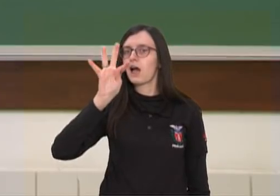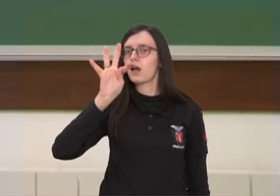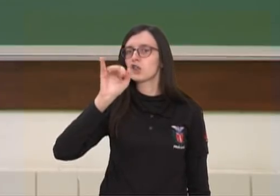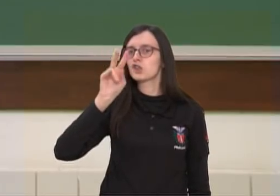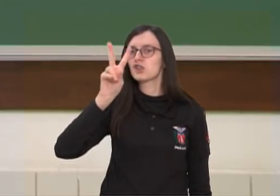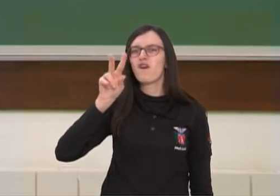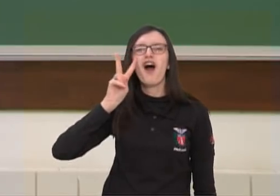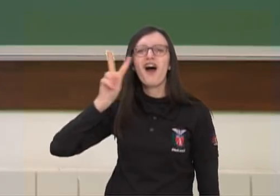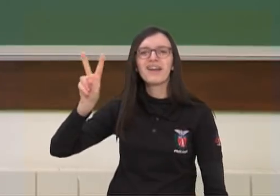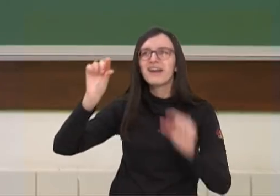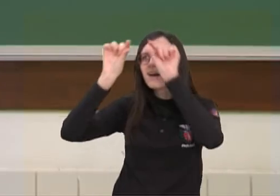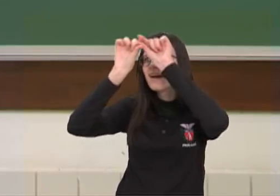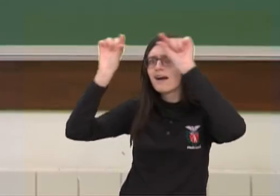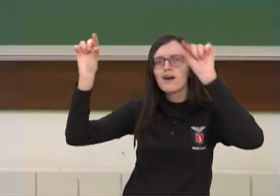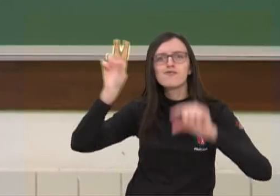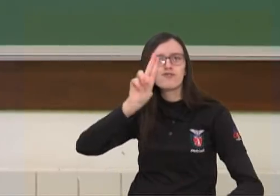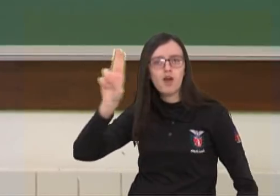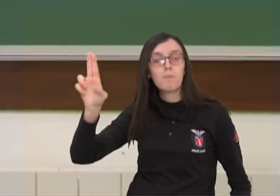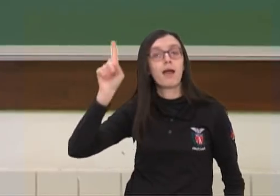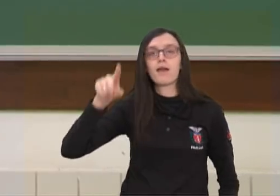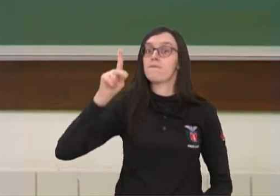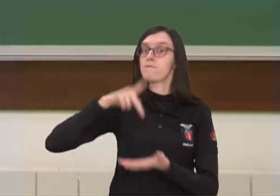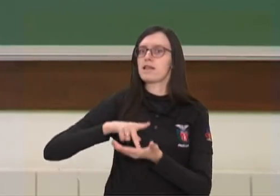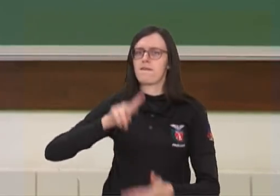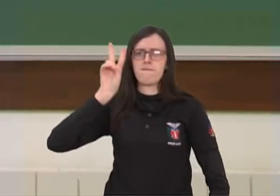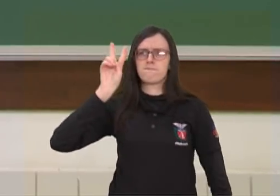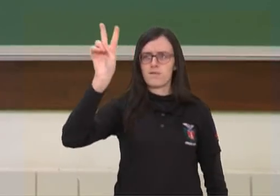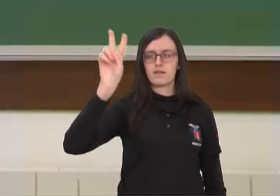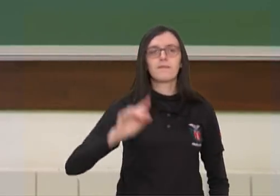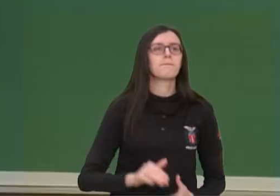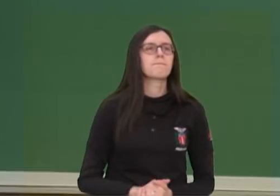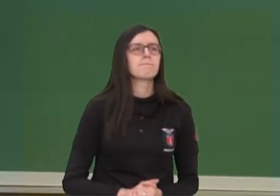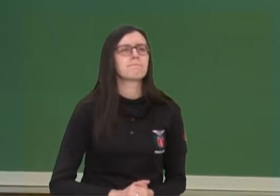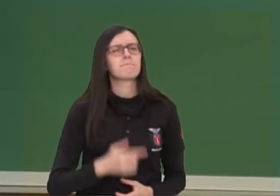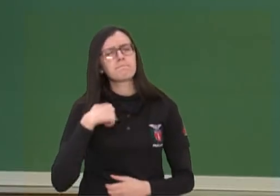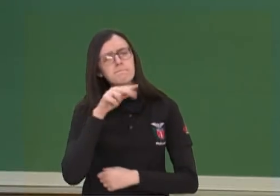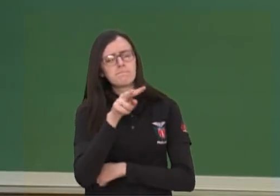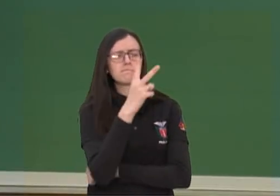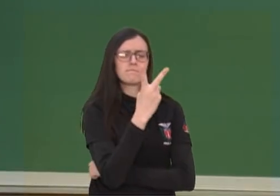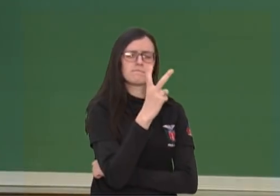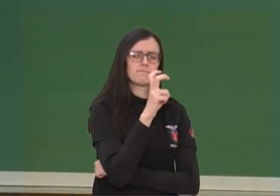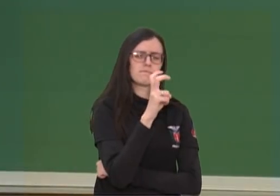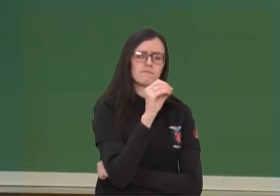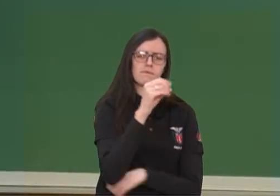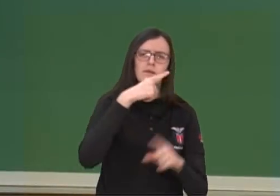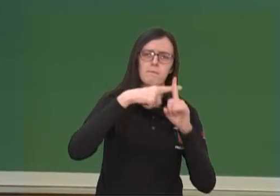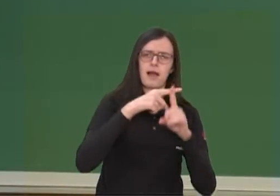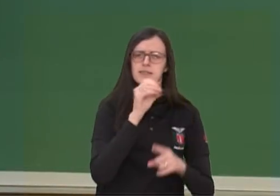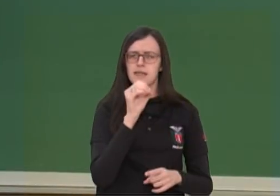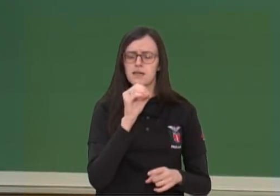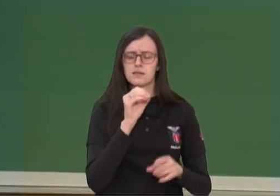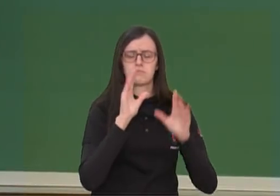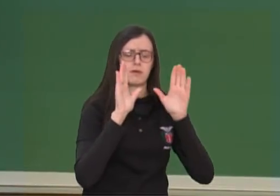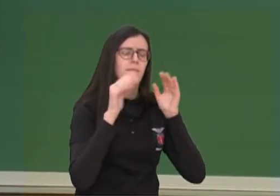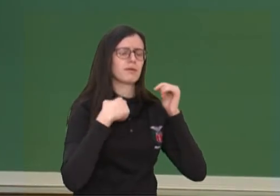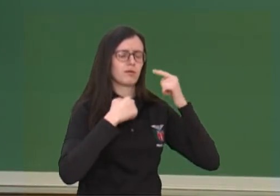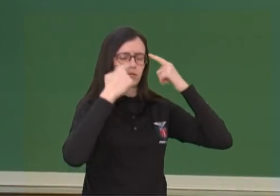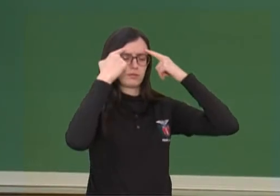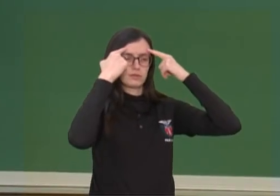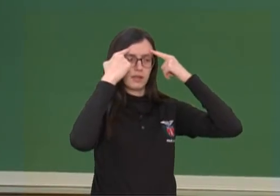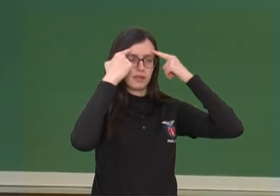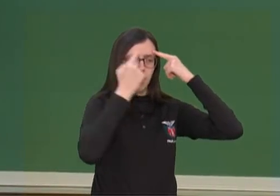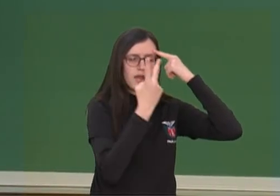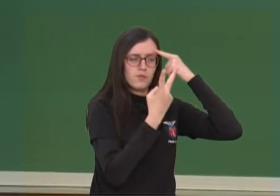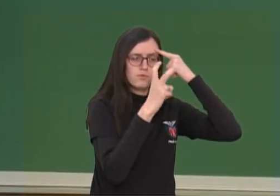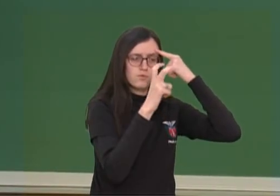comutativa. Ah, então aqui é verdadeiro. E aqui, se eu pegar 250 mais 0? Bom, eu já sei que se eu